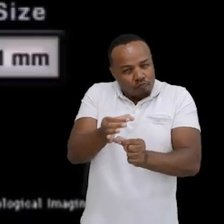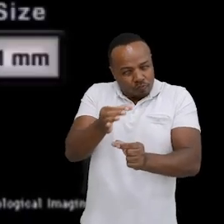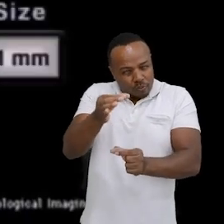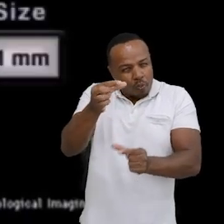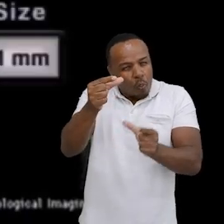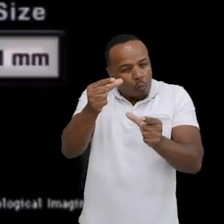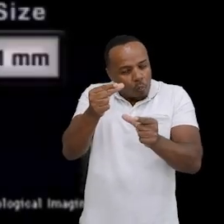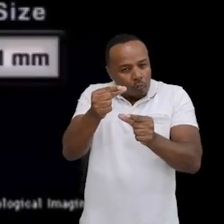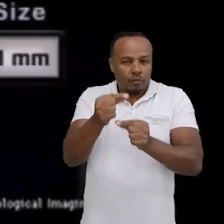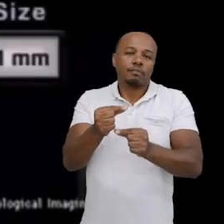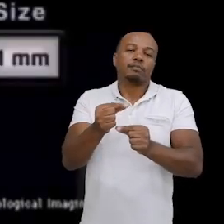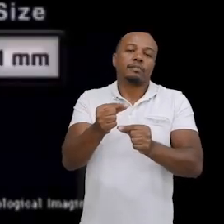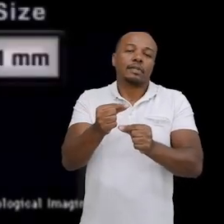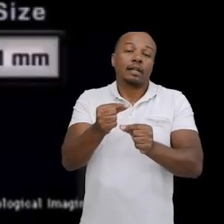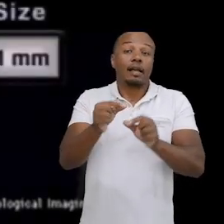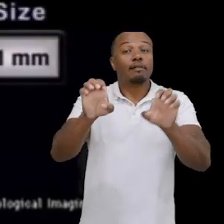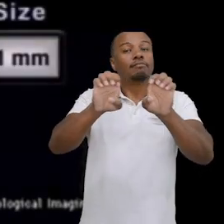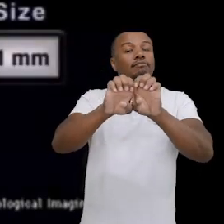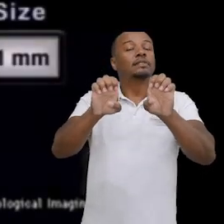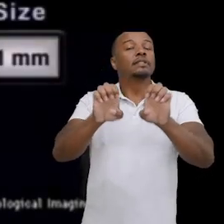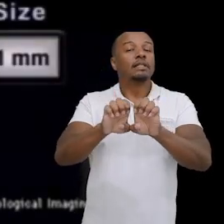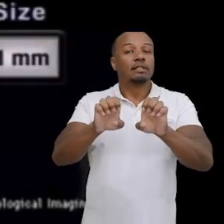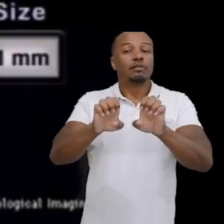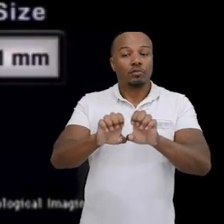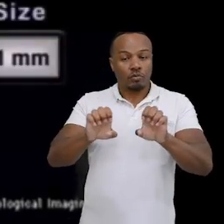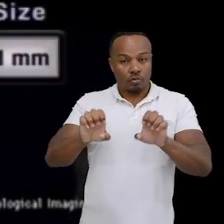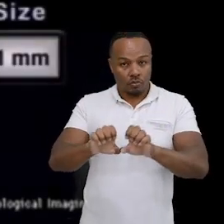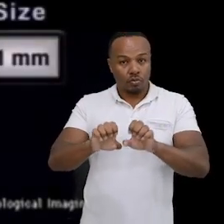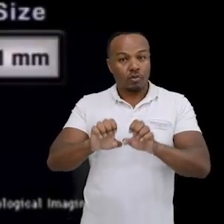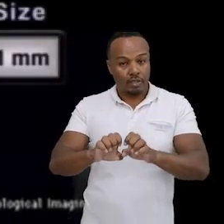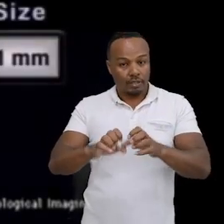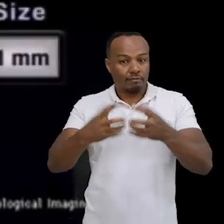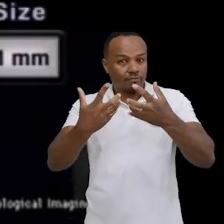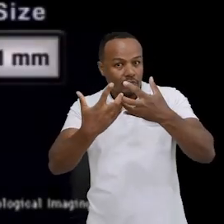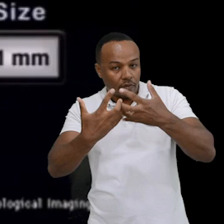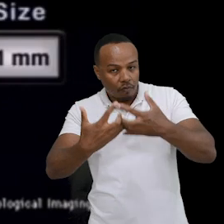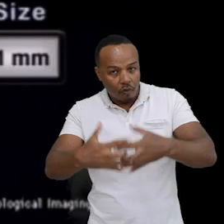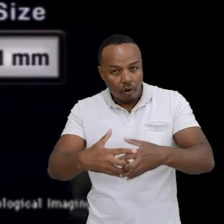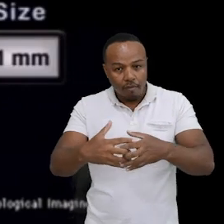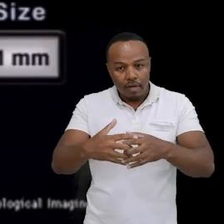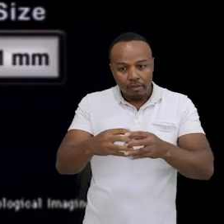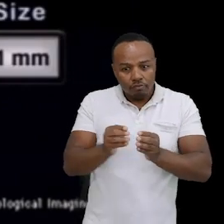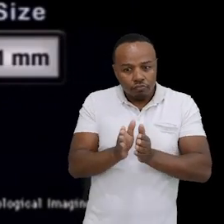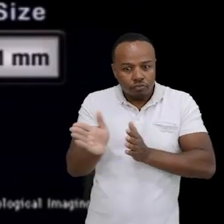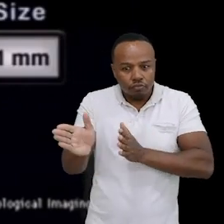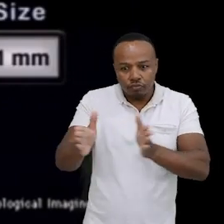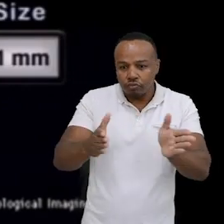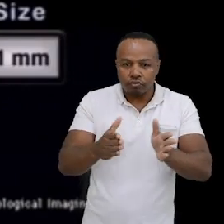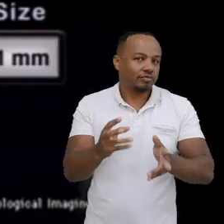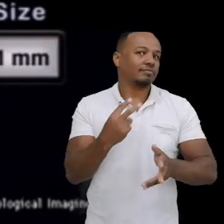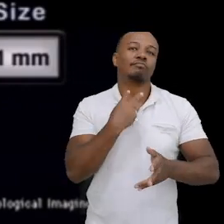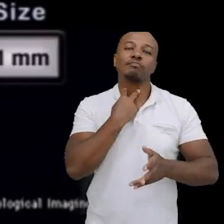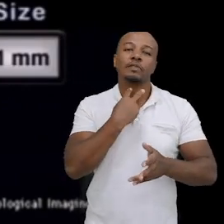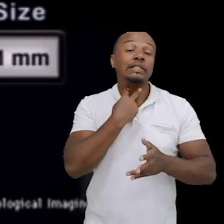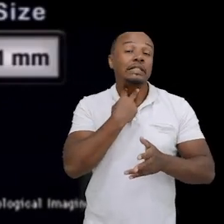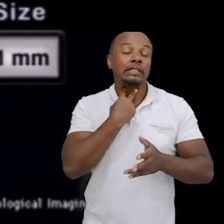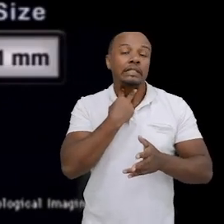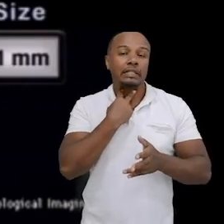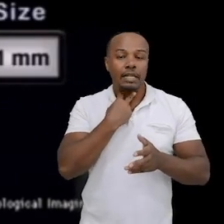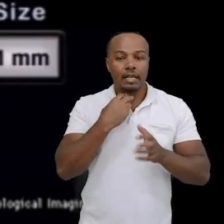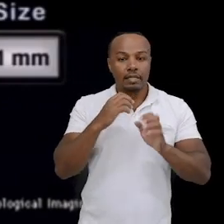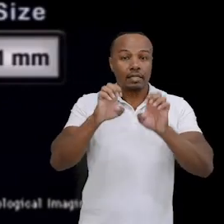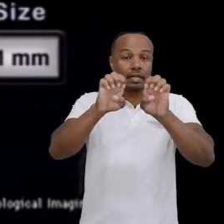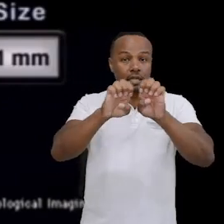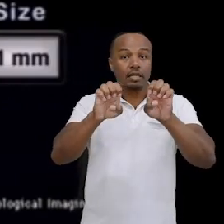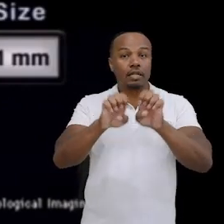fechadinho, para que todas as estruturas que estão sendo formadas não se espalhem ou não se percam. Essa estrutura inicial